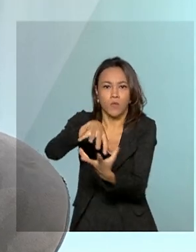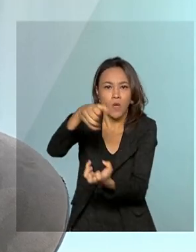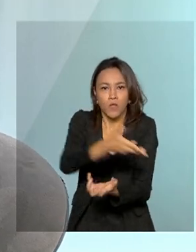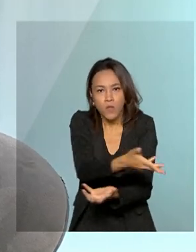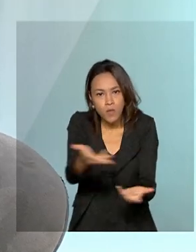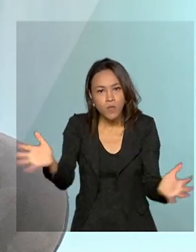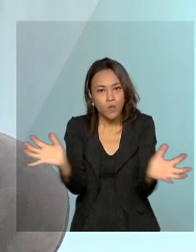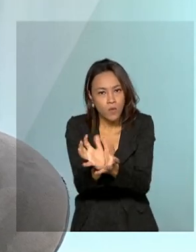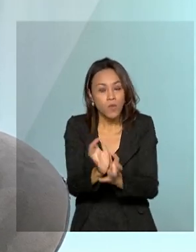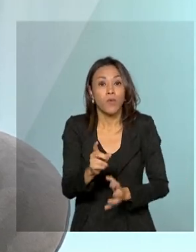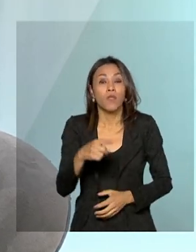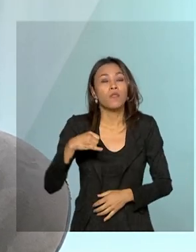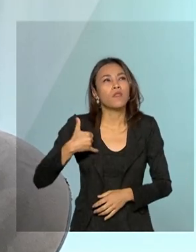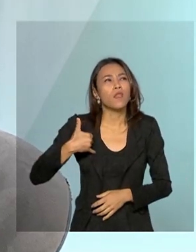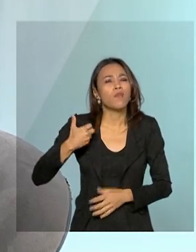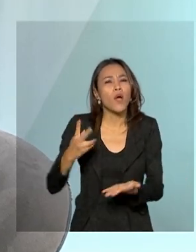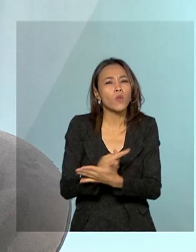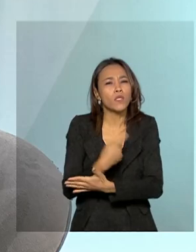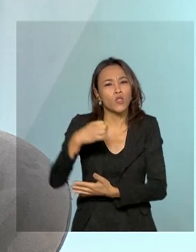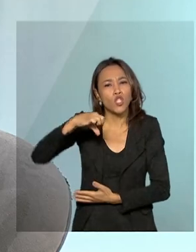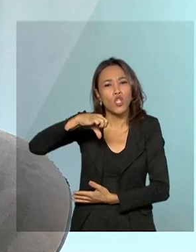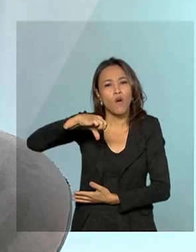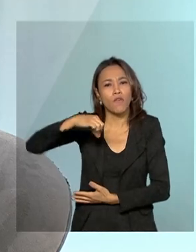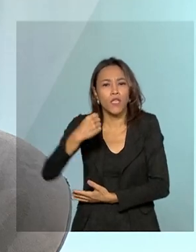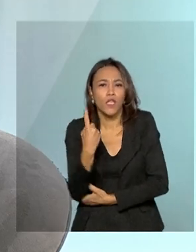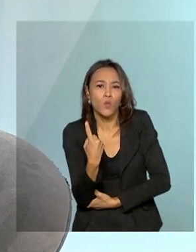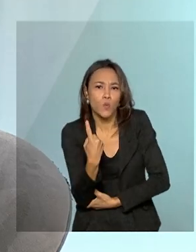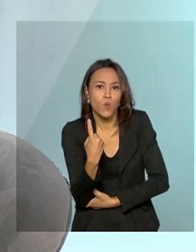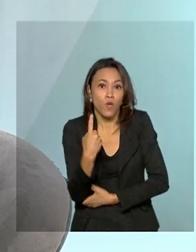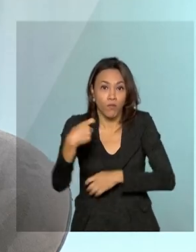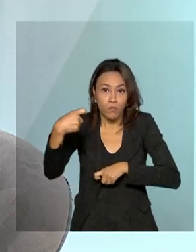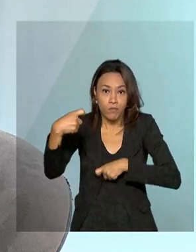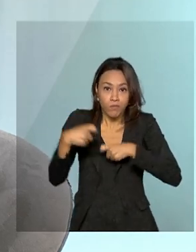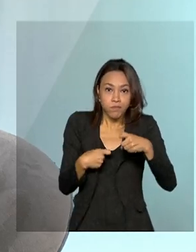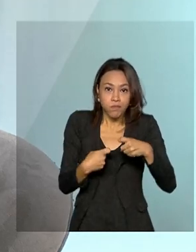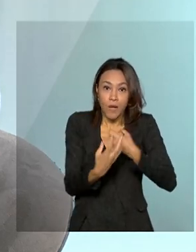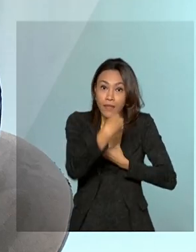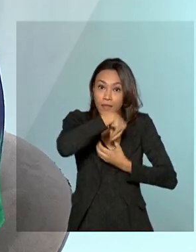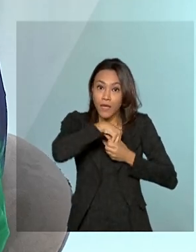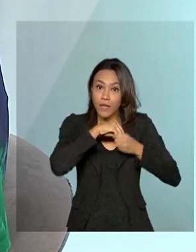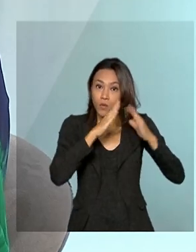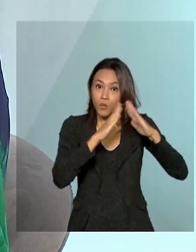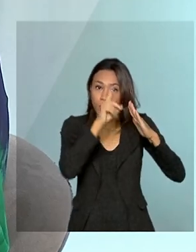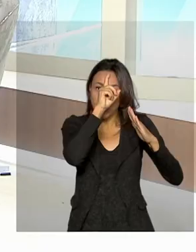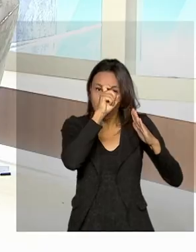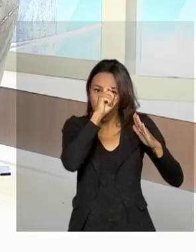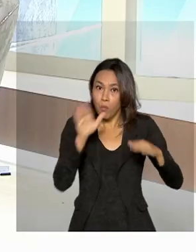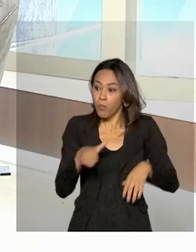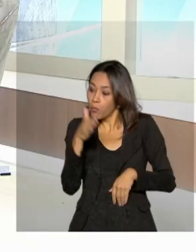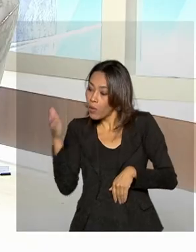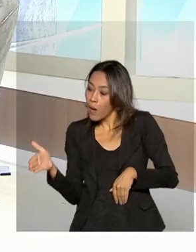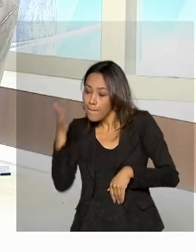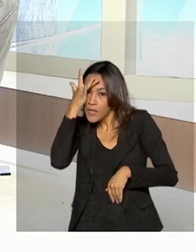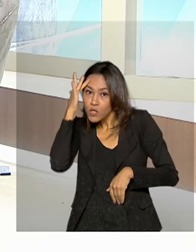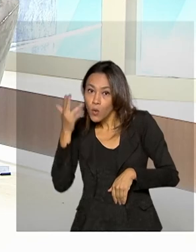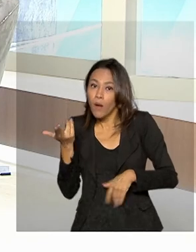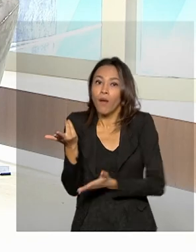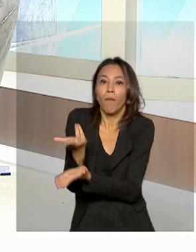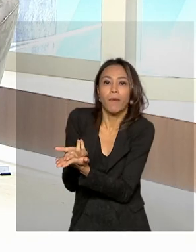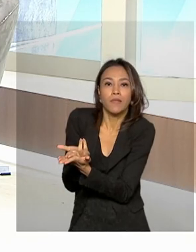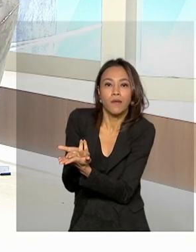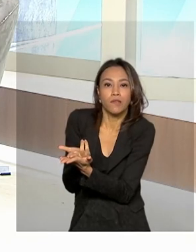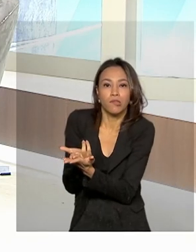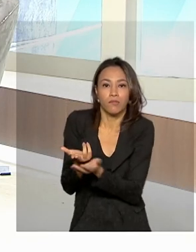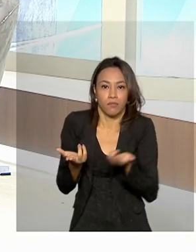casos de um idoso de 91 anos que foi estuprado dentro de um hospital por um outro paciente. Ali agora,